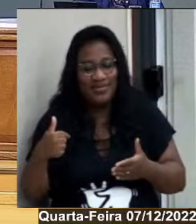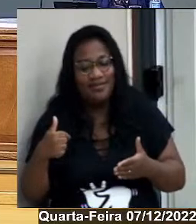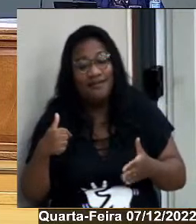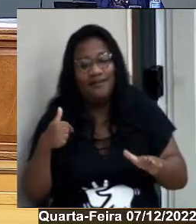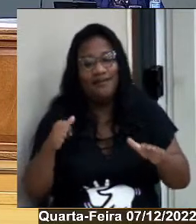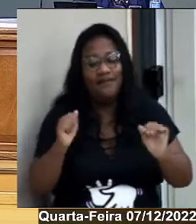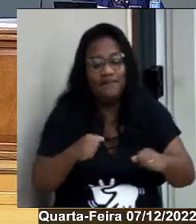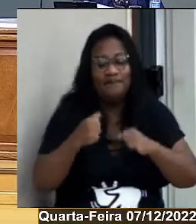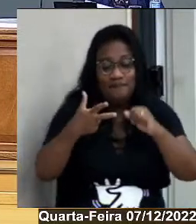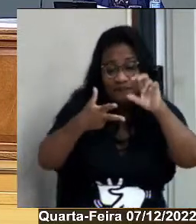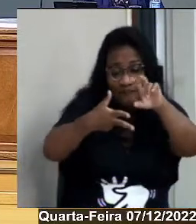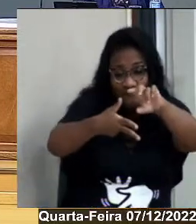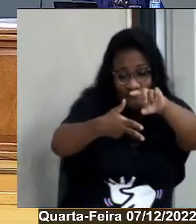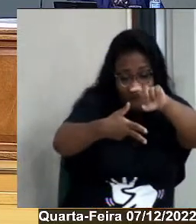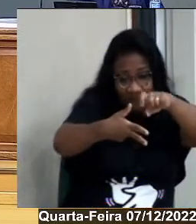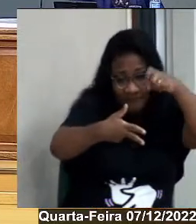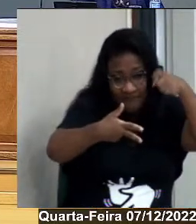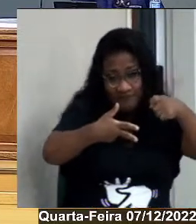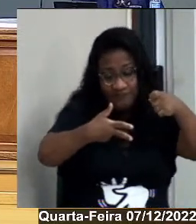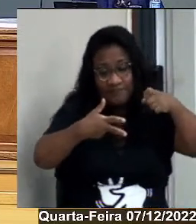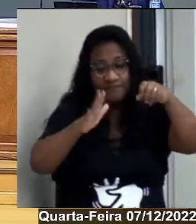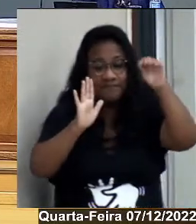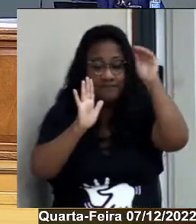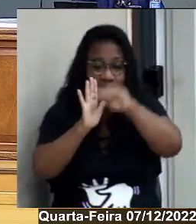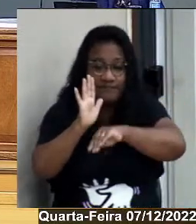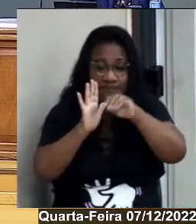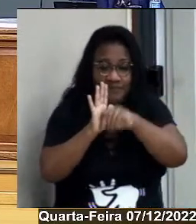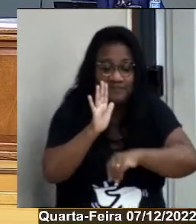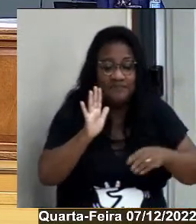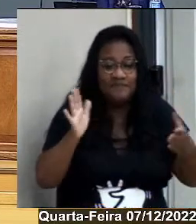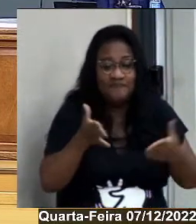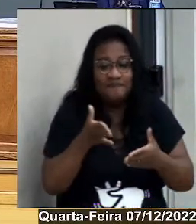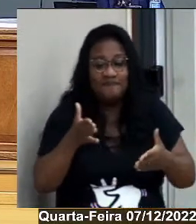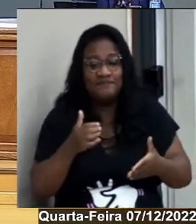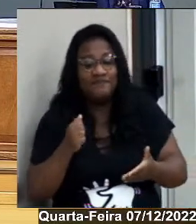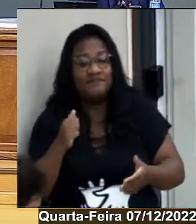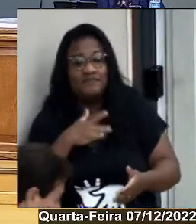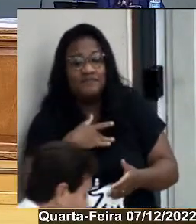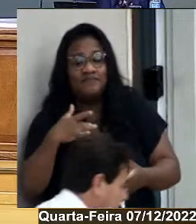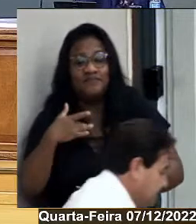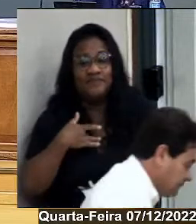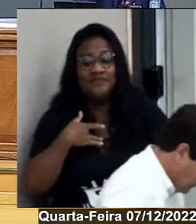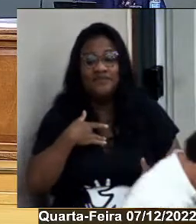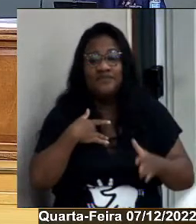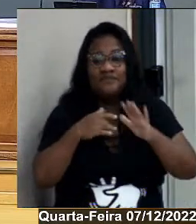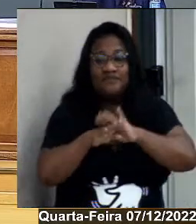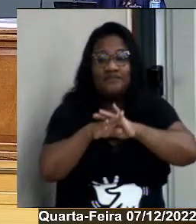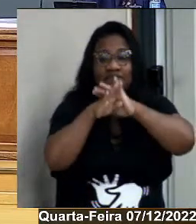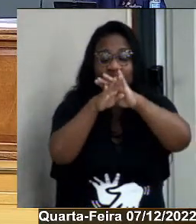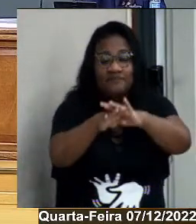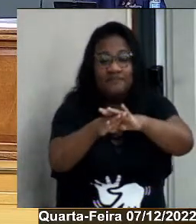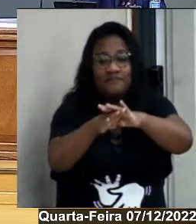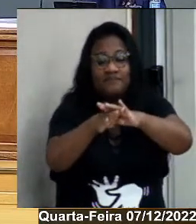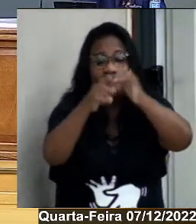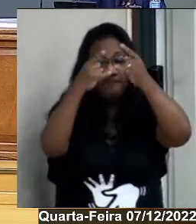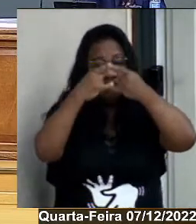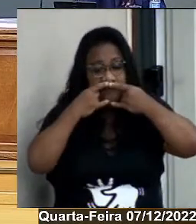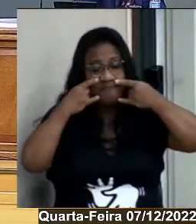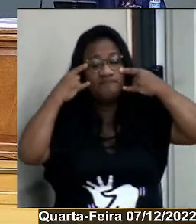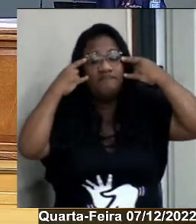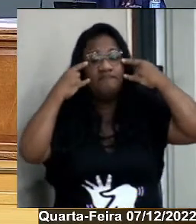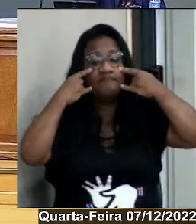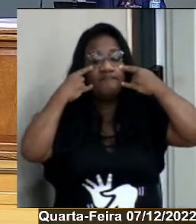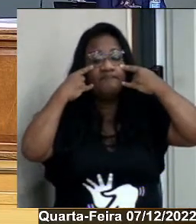2022. Indica ao chefe do Poder Executivo Municipal que autorize a Secretaria Municipal da Saúde o fornecimento gratuito de